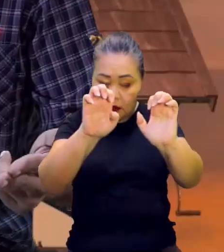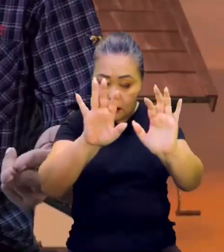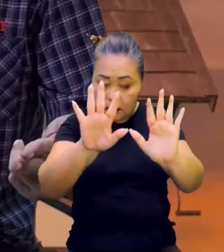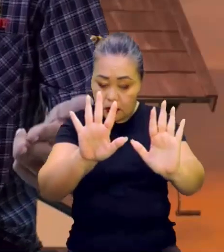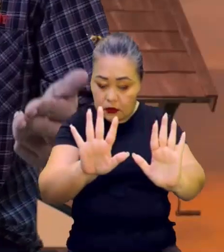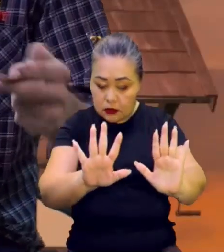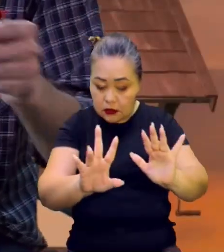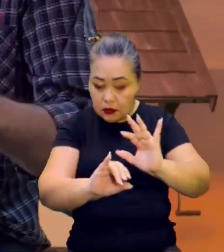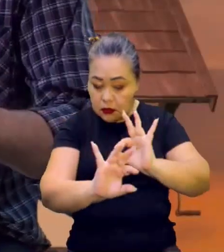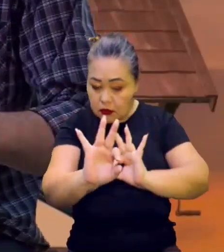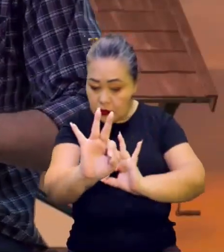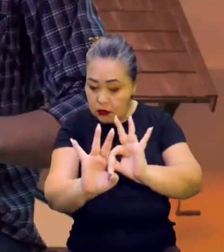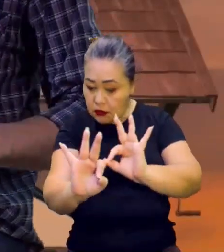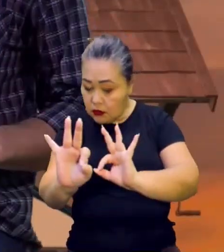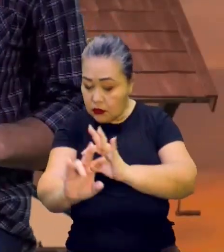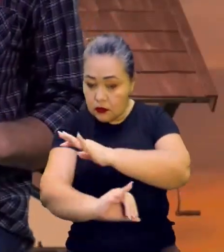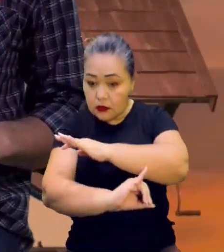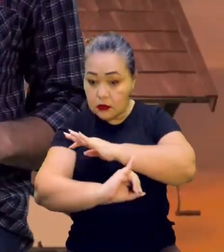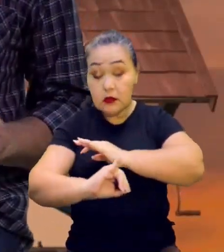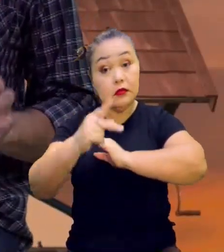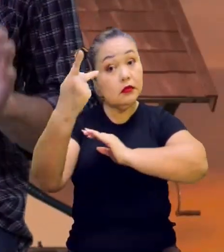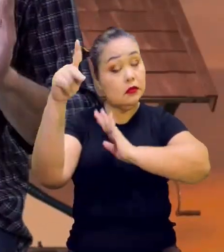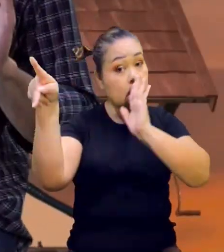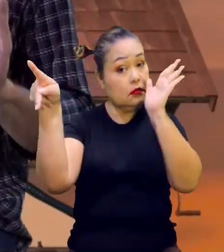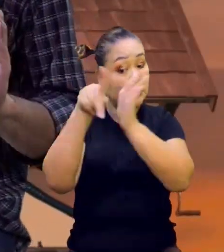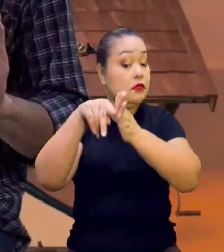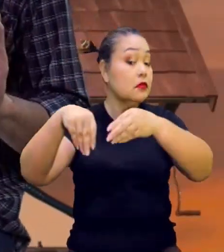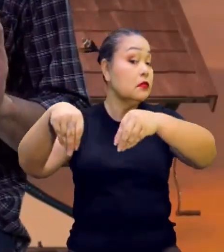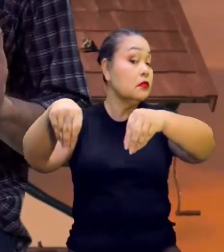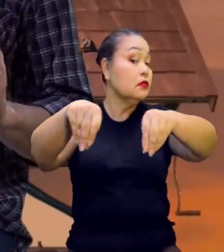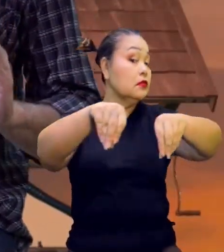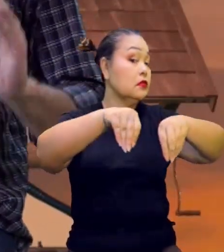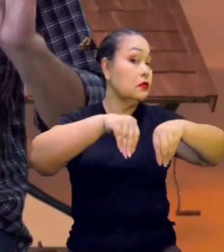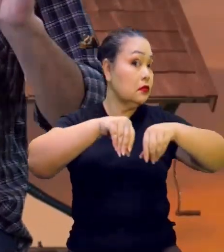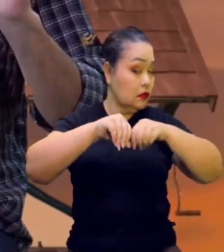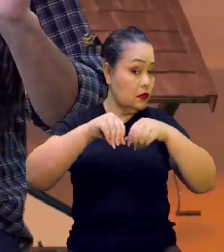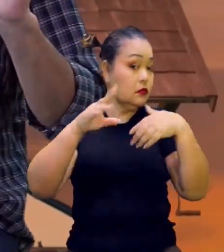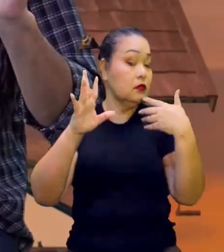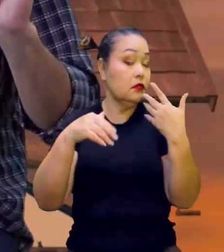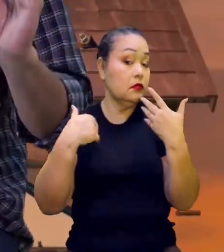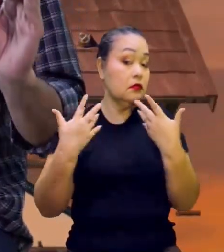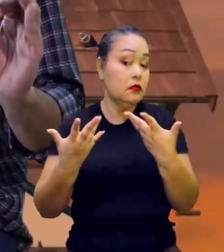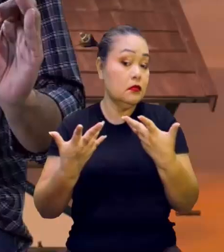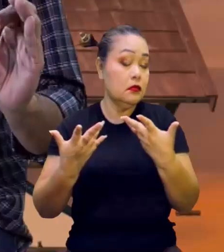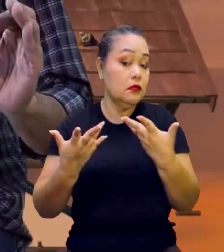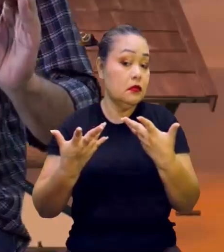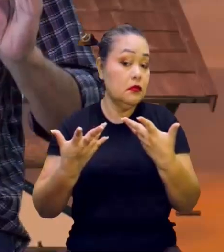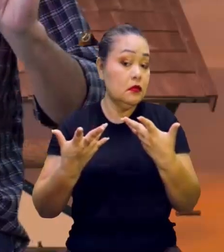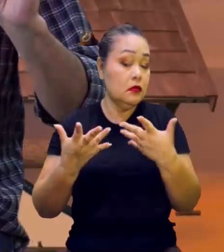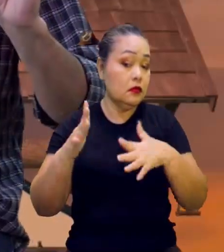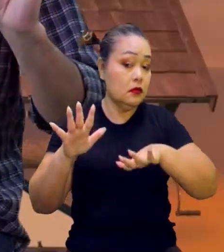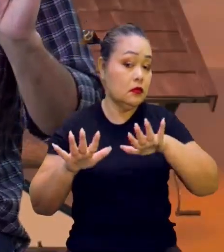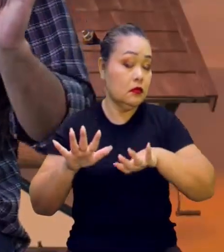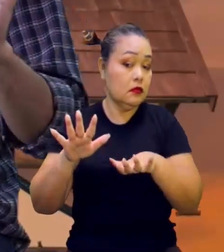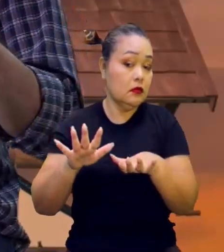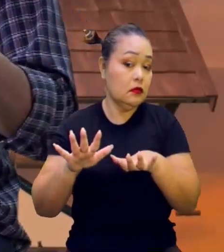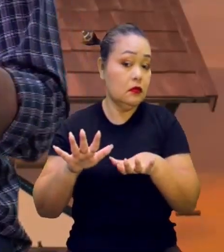infraestrutura da sua propriedade, de forma, algumas vezes eles falam,